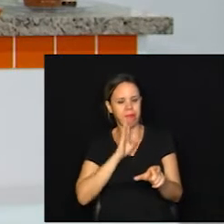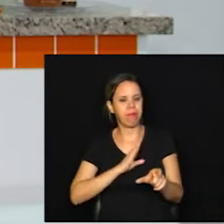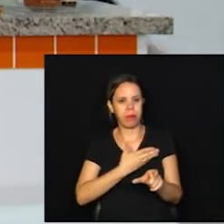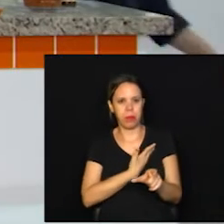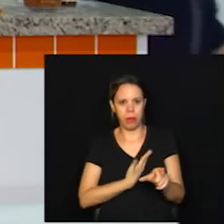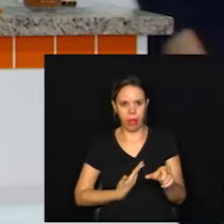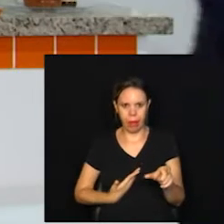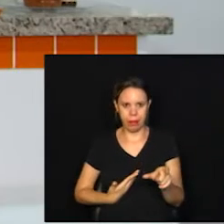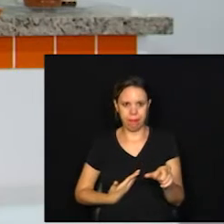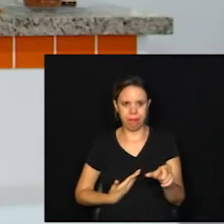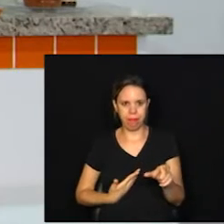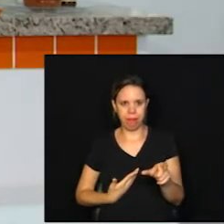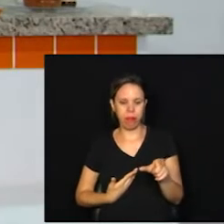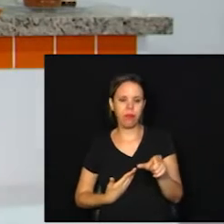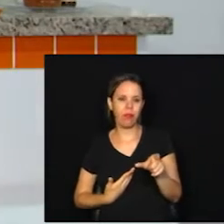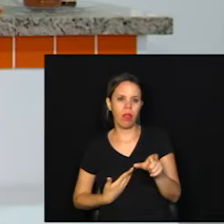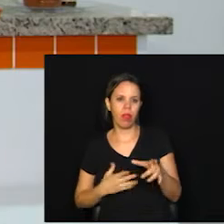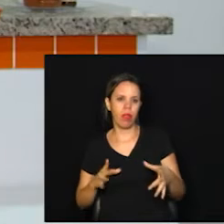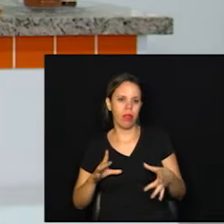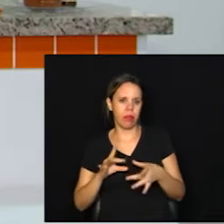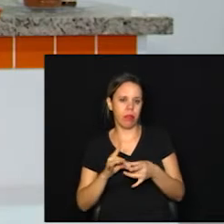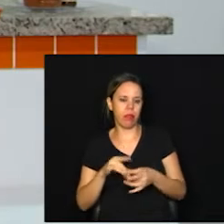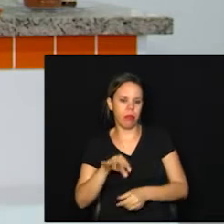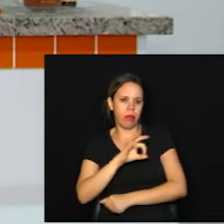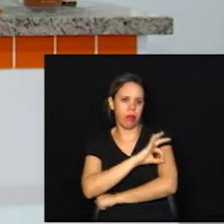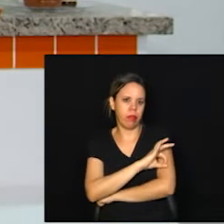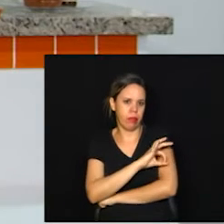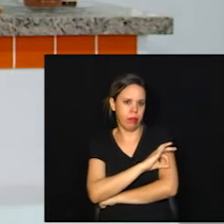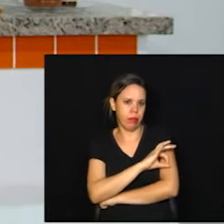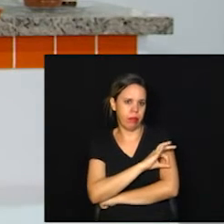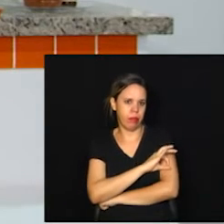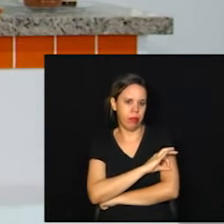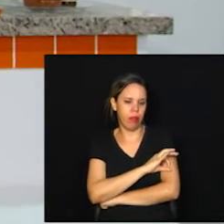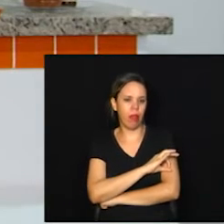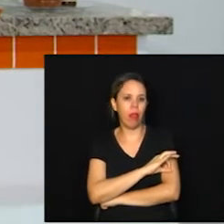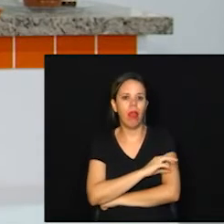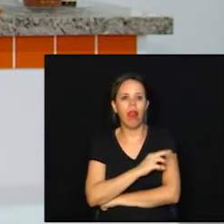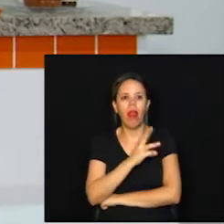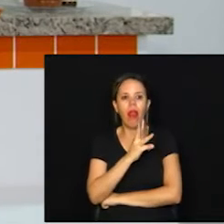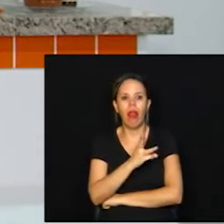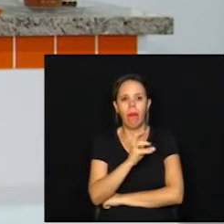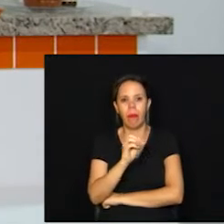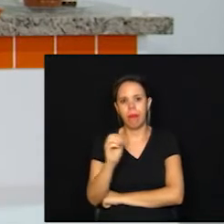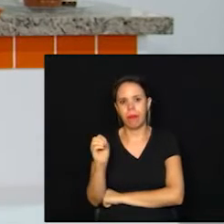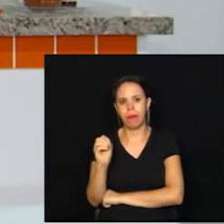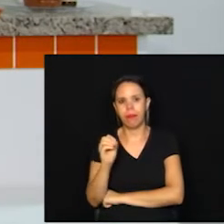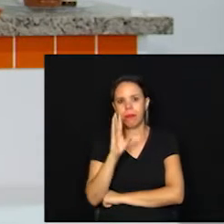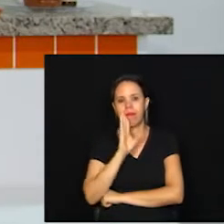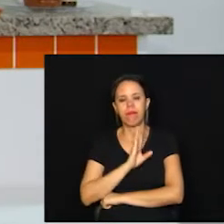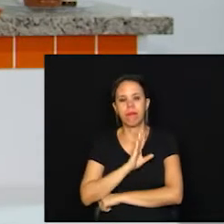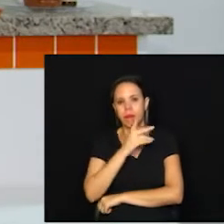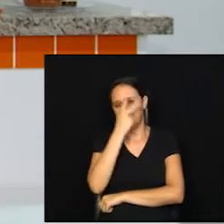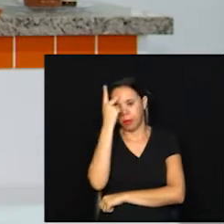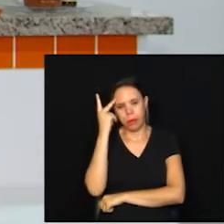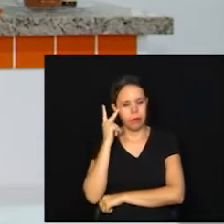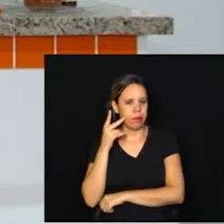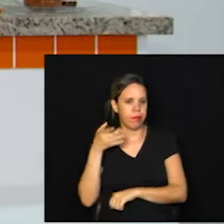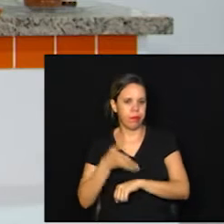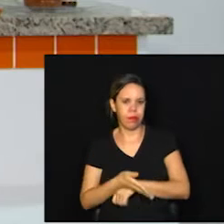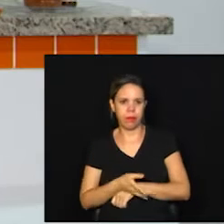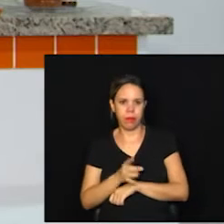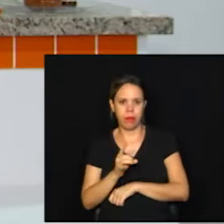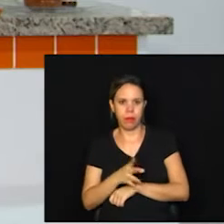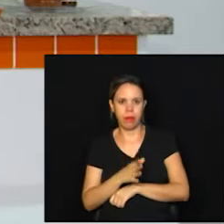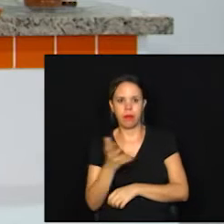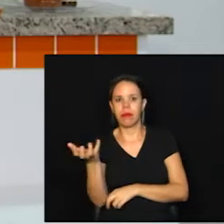Estado, que são em parceria com a Prefeitura, são fornecidos 300 refeições gratuitamente, pessoal não só em